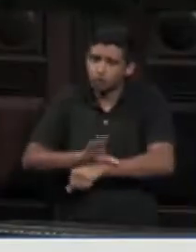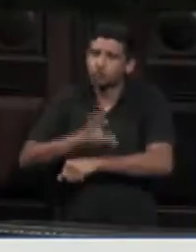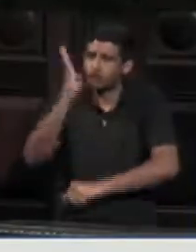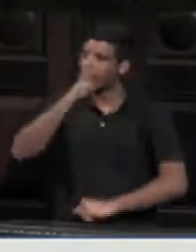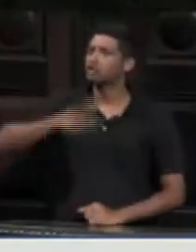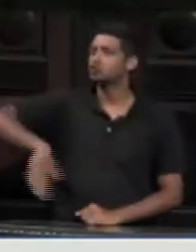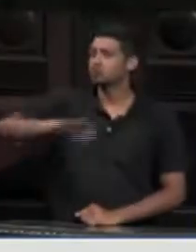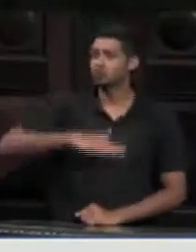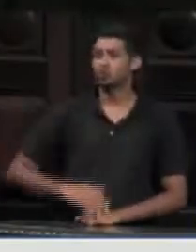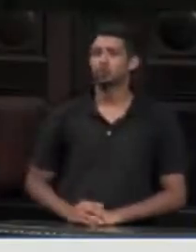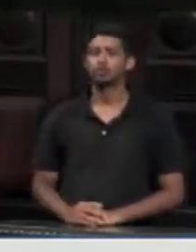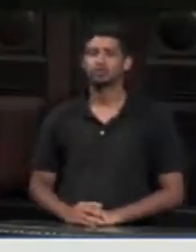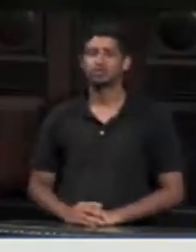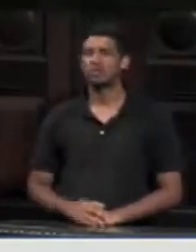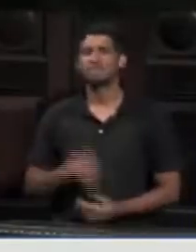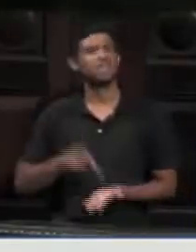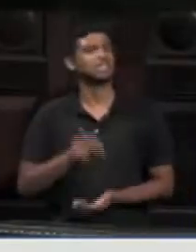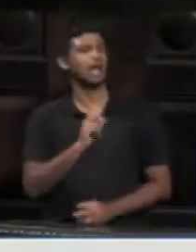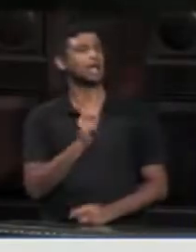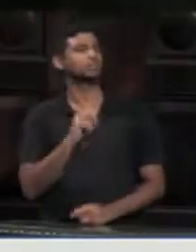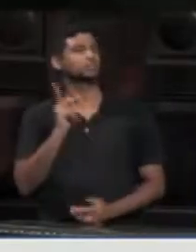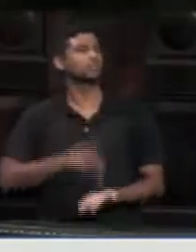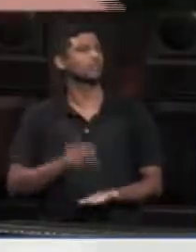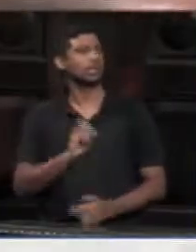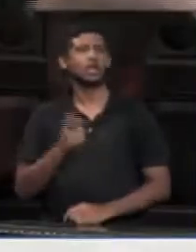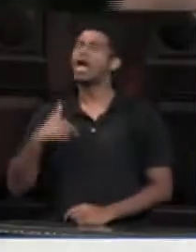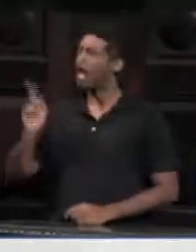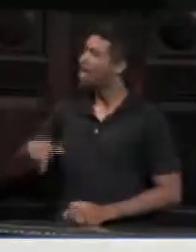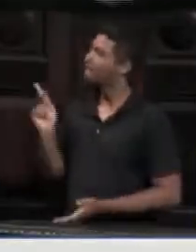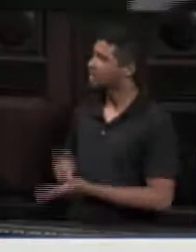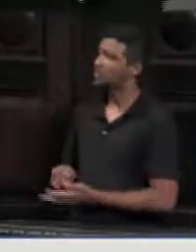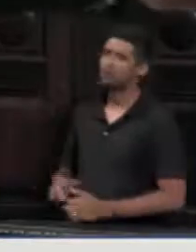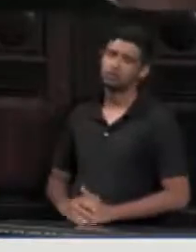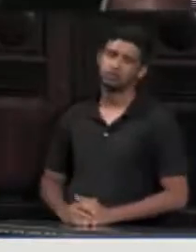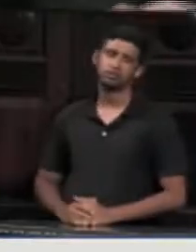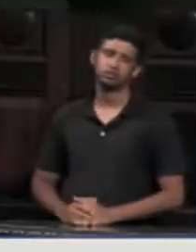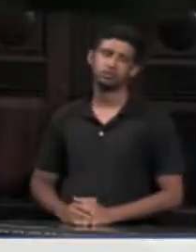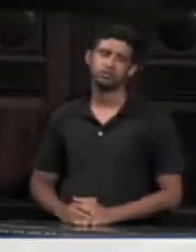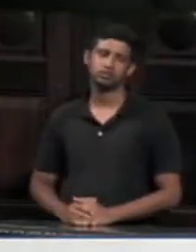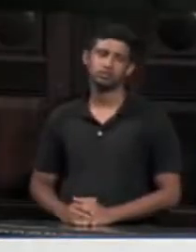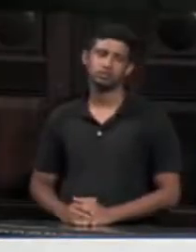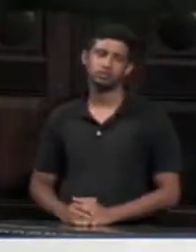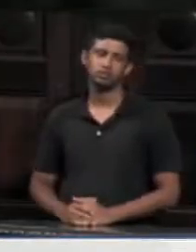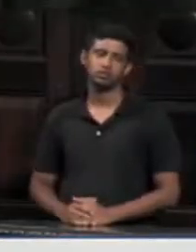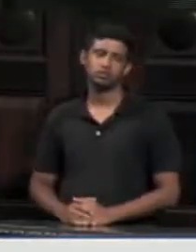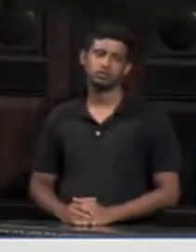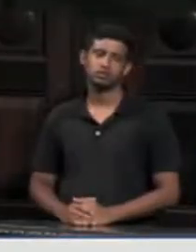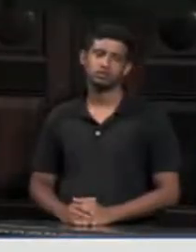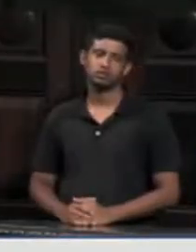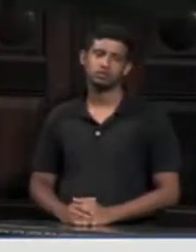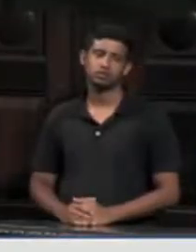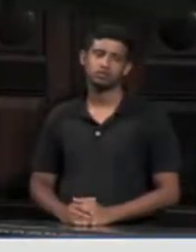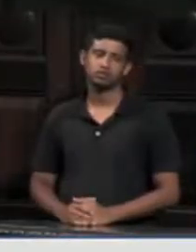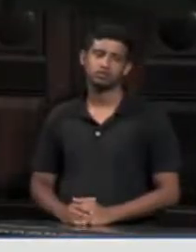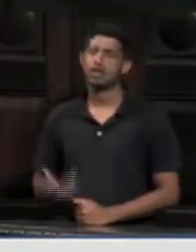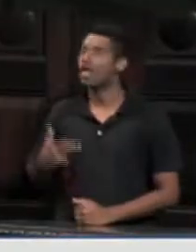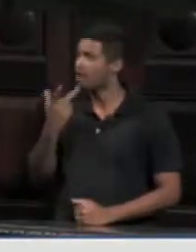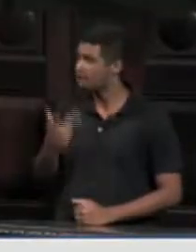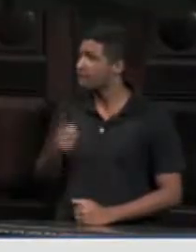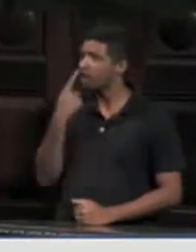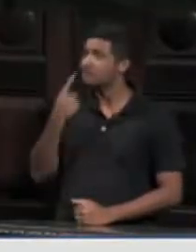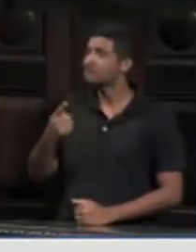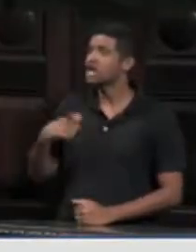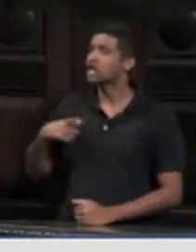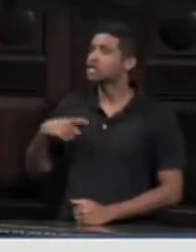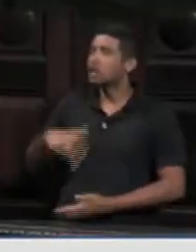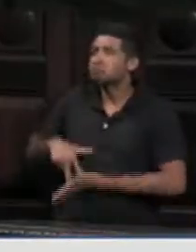verdade. Não é verdade, Cidinha. Quando a Lei Rouanet dá uma baba para o Miguel Falabella. Não é verdade. Produziu um espetáculo